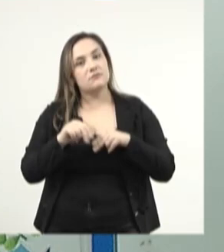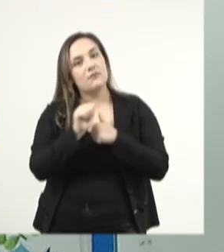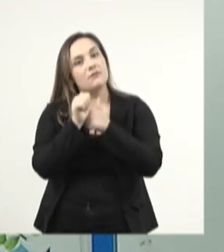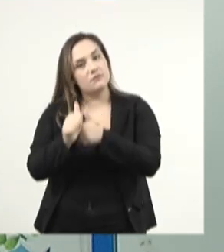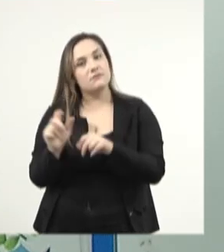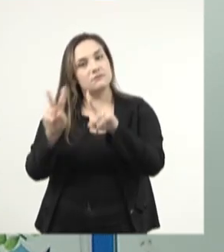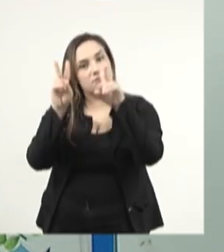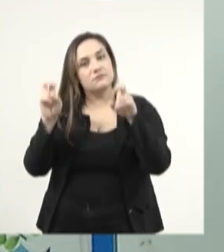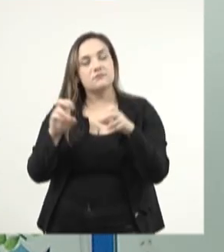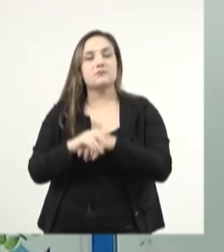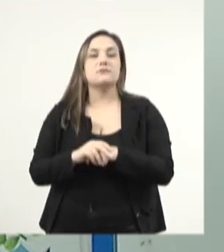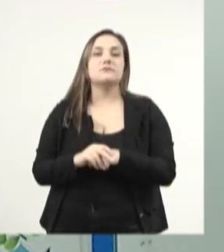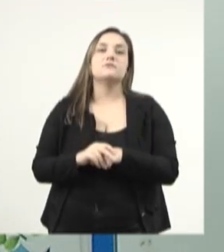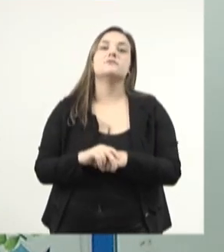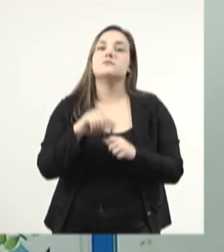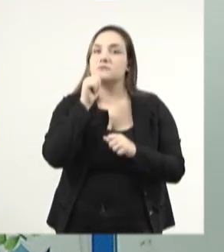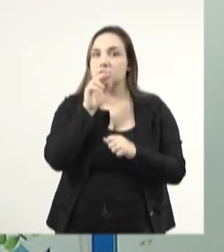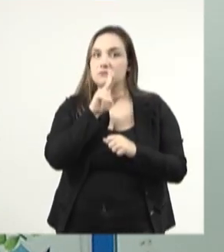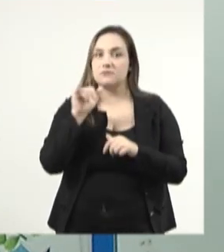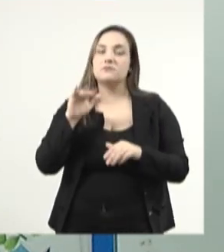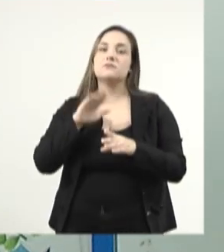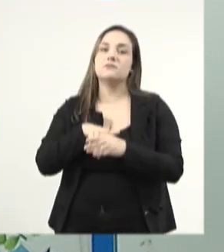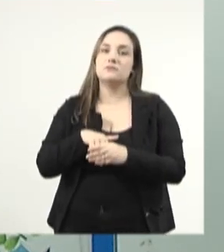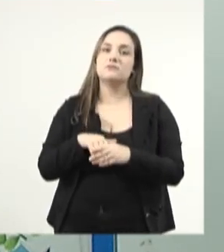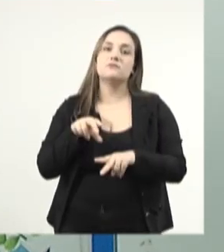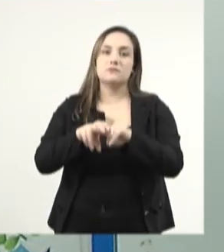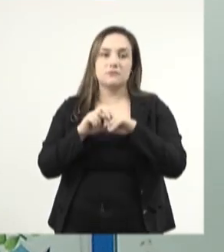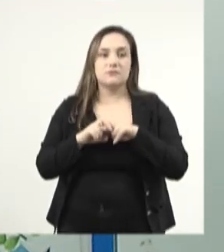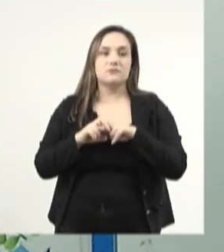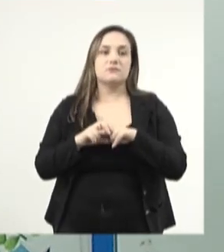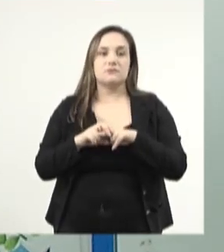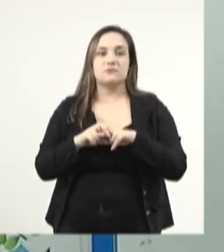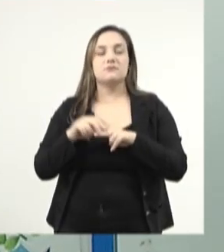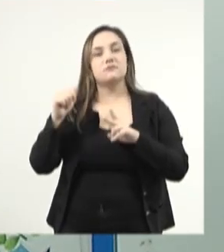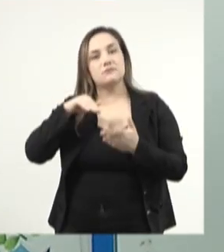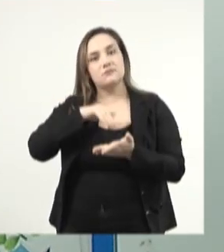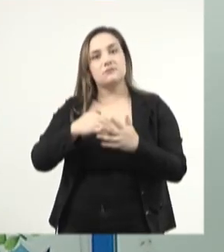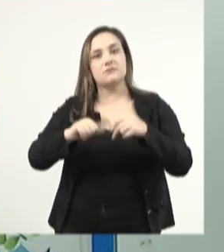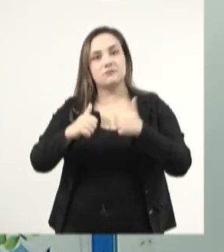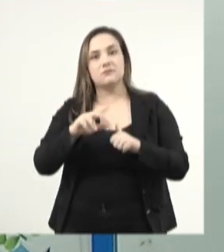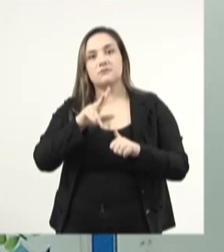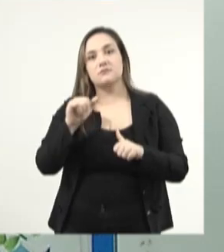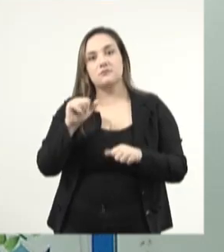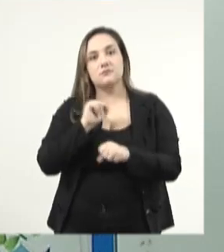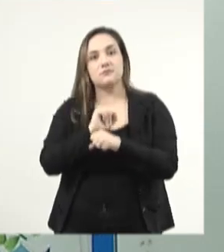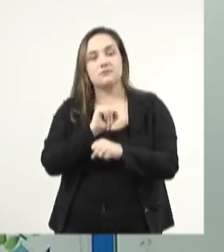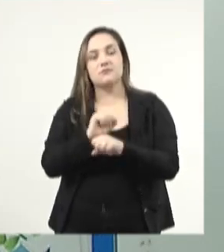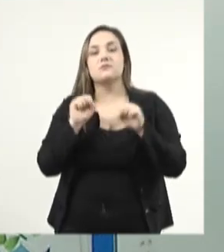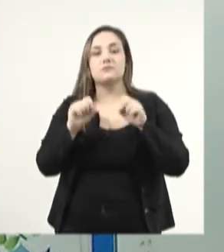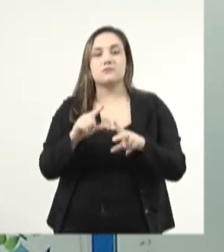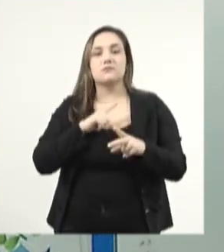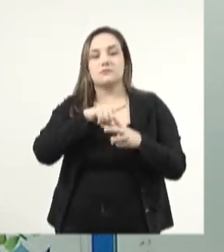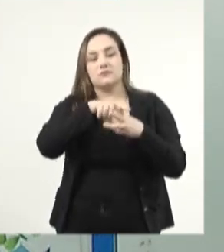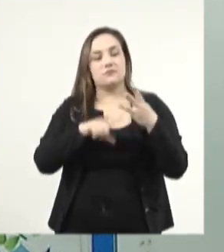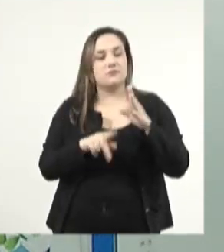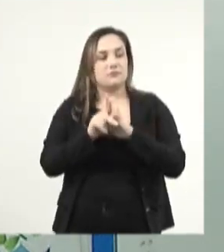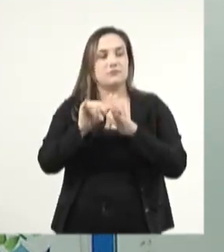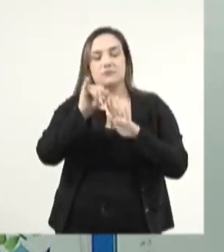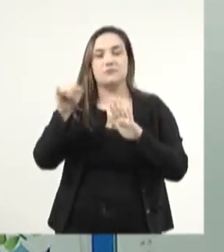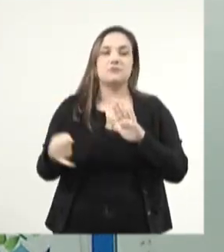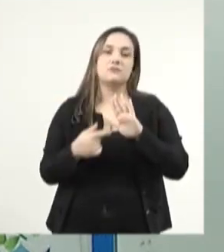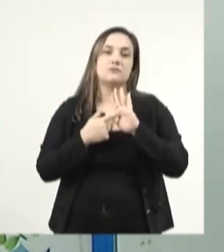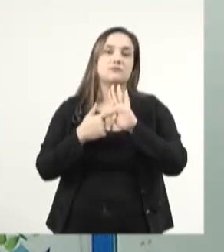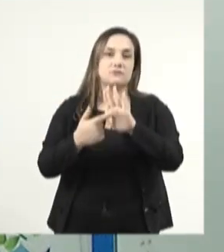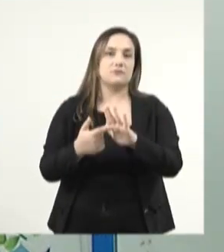assunto também e a matéria sendo votada, a gente repercute ela, claro, também aqui no Redação Final. Bom, além desses três projetos de lei que foram